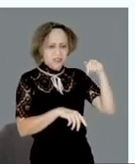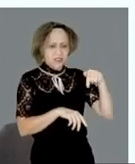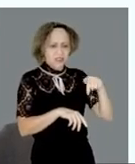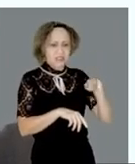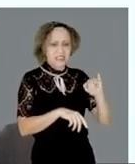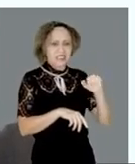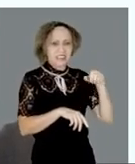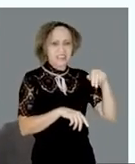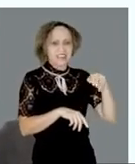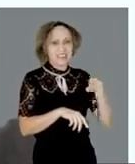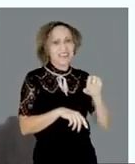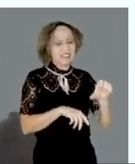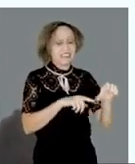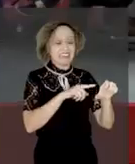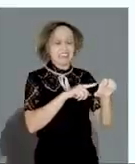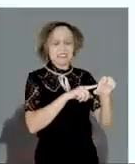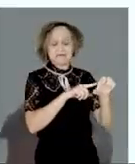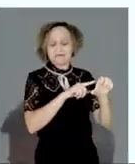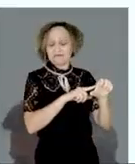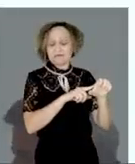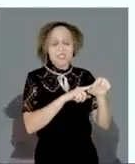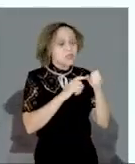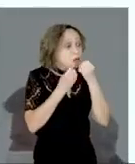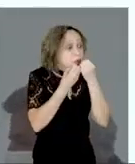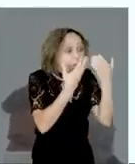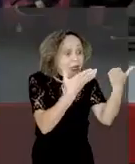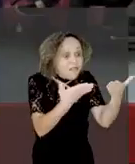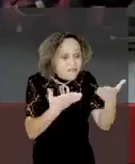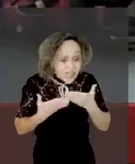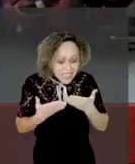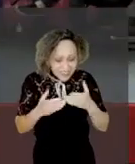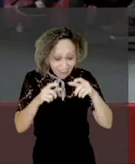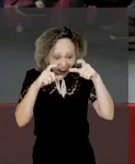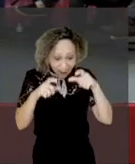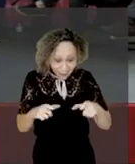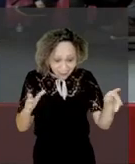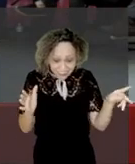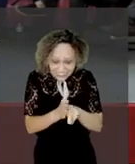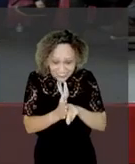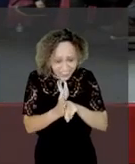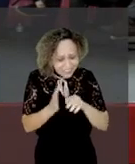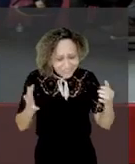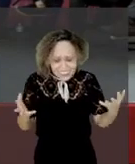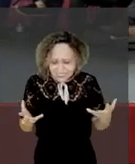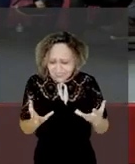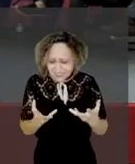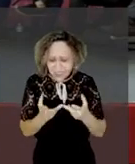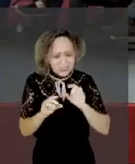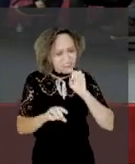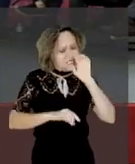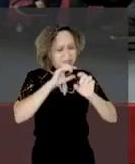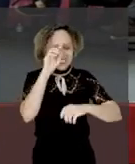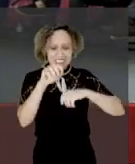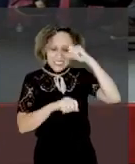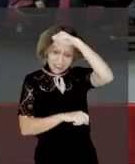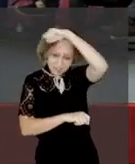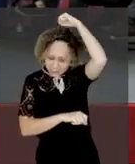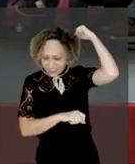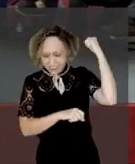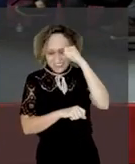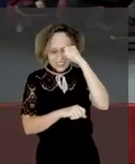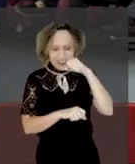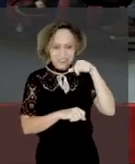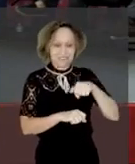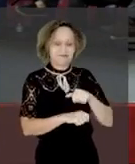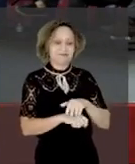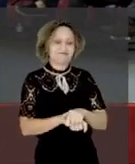Wagner Moura tem dito, esse é um filme não só sobre aqueles que resistiram na década de 50, de